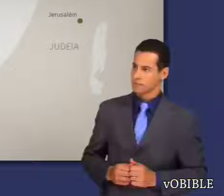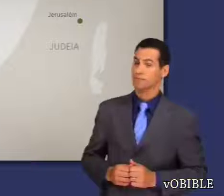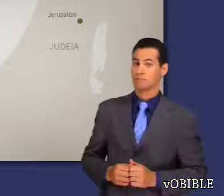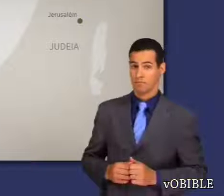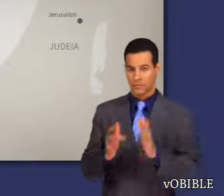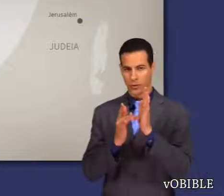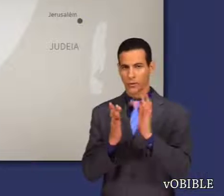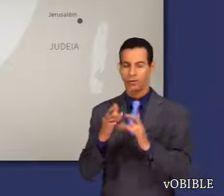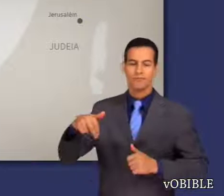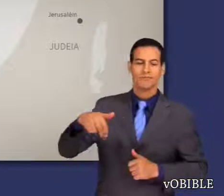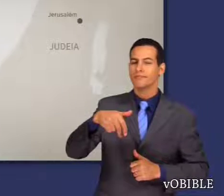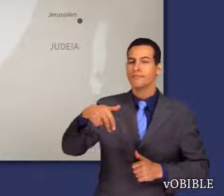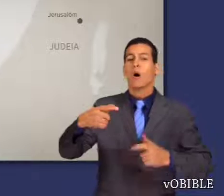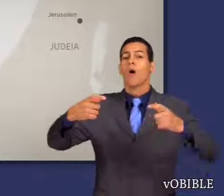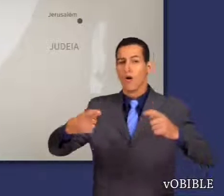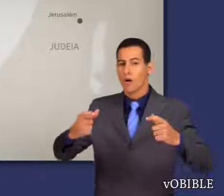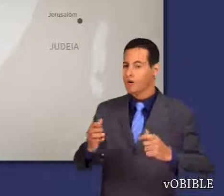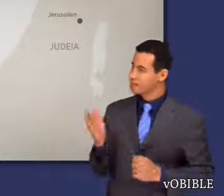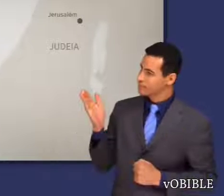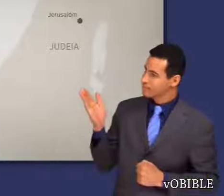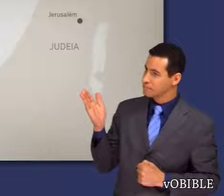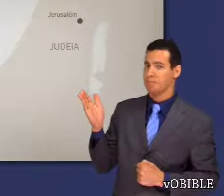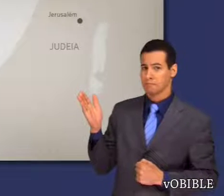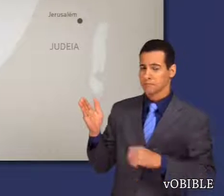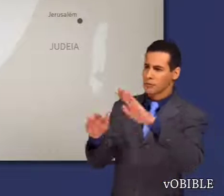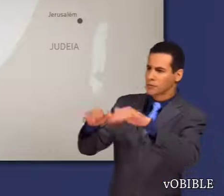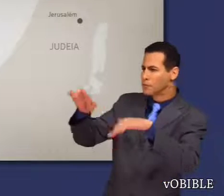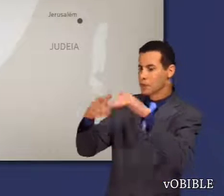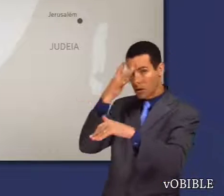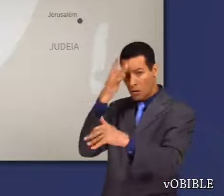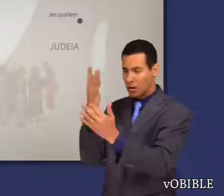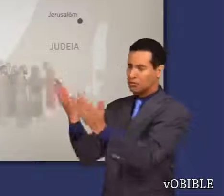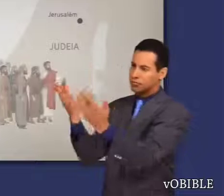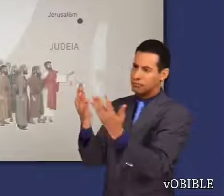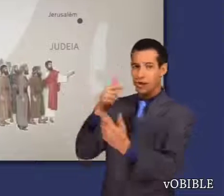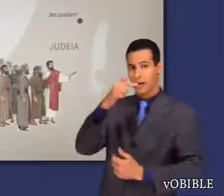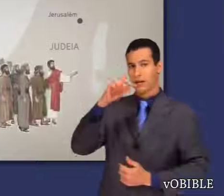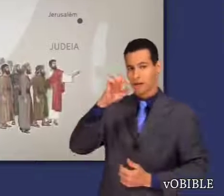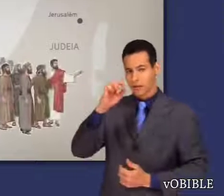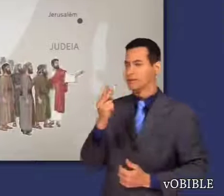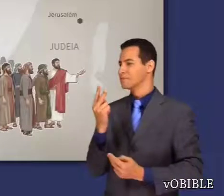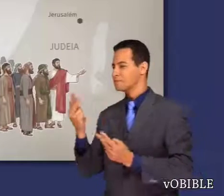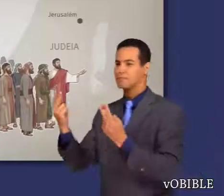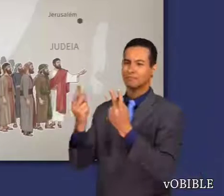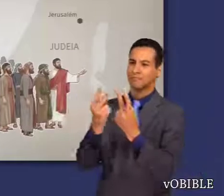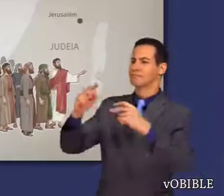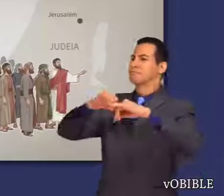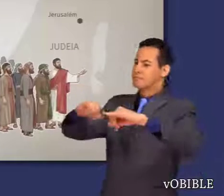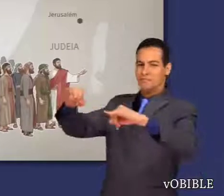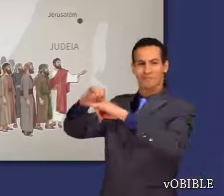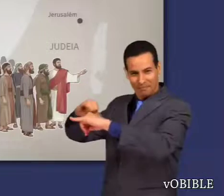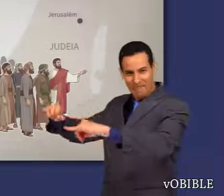19 descrevem os acontecimentos que ocorreram principalmente na Judéia e na Pérea. O número de proclamadores do reino